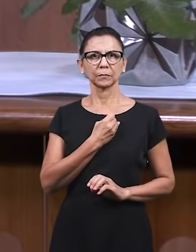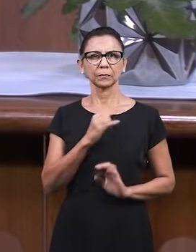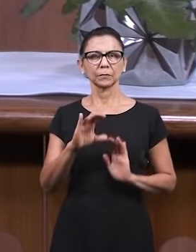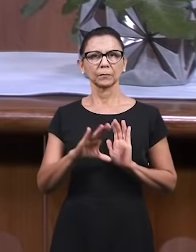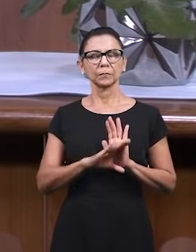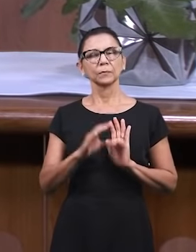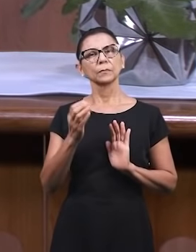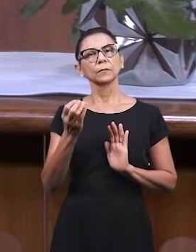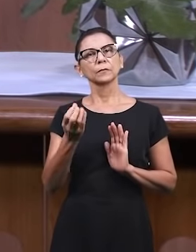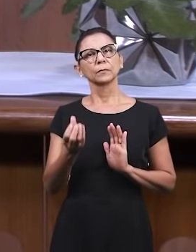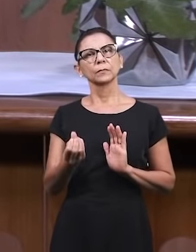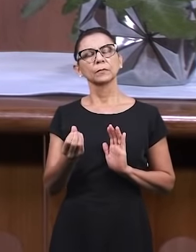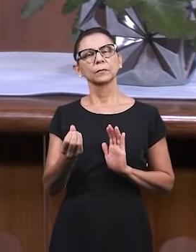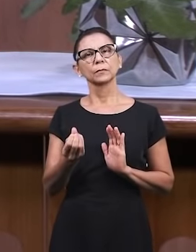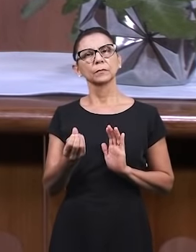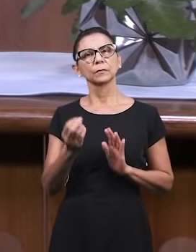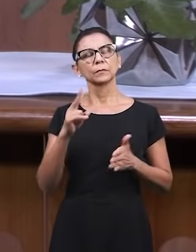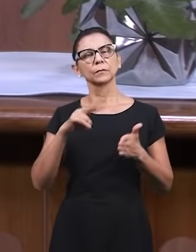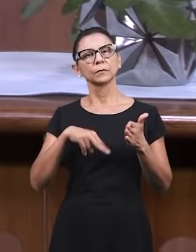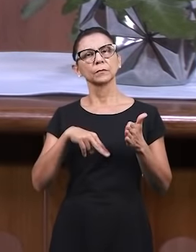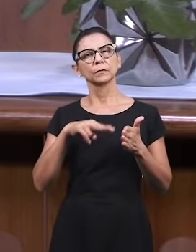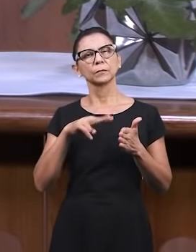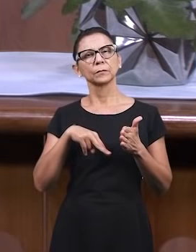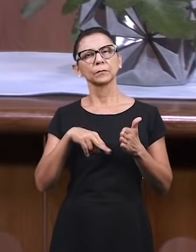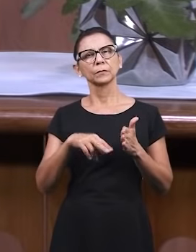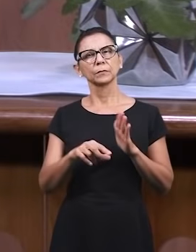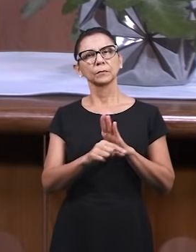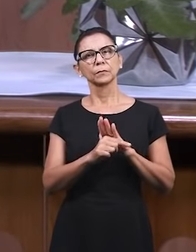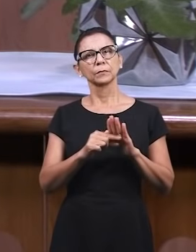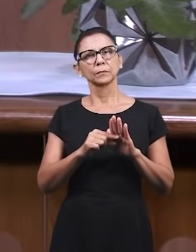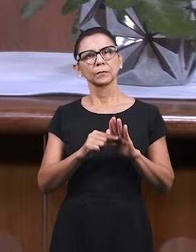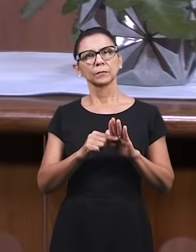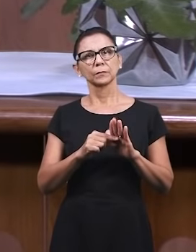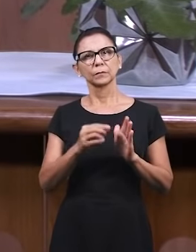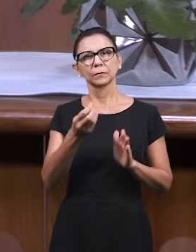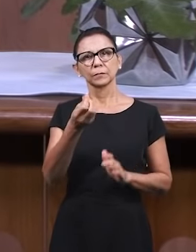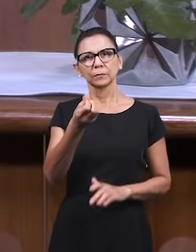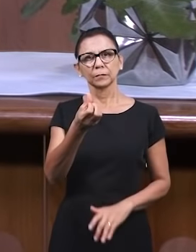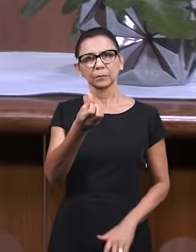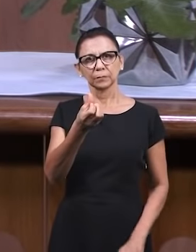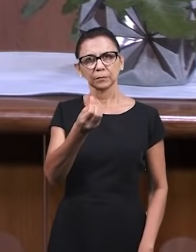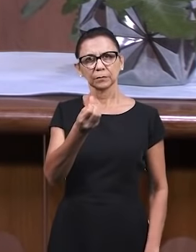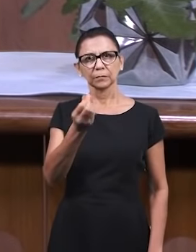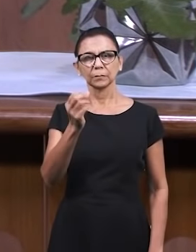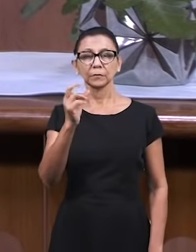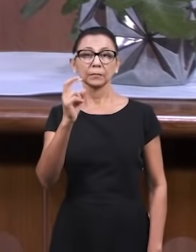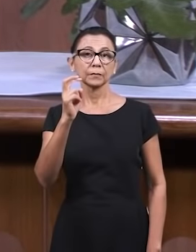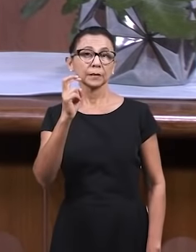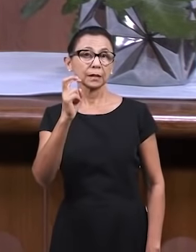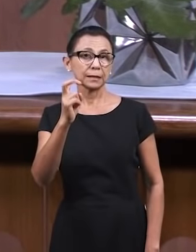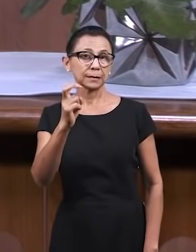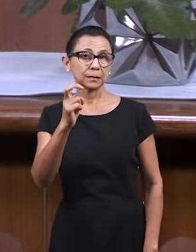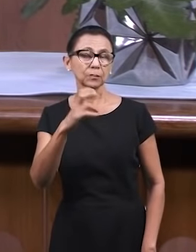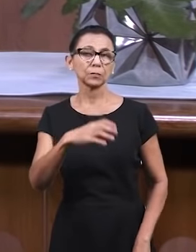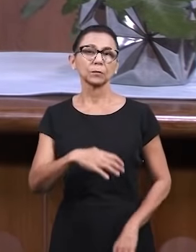capítulo 6. Nós vamos ler a partir do versículo 65.